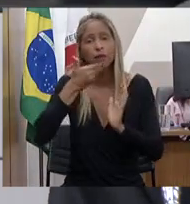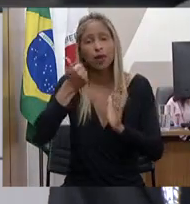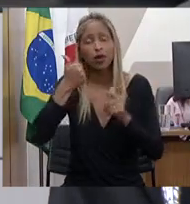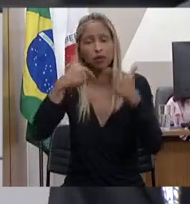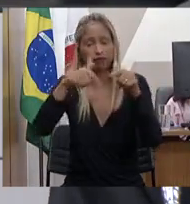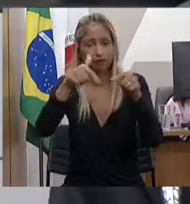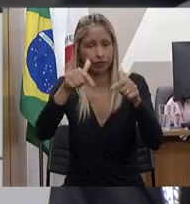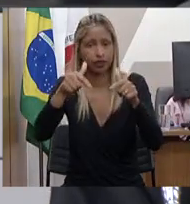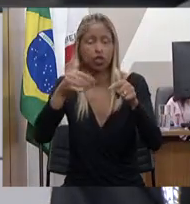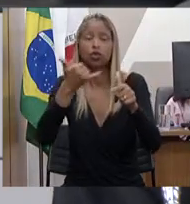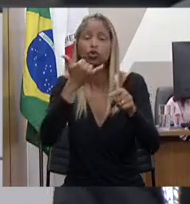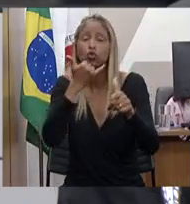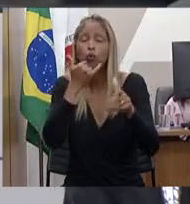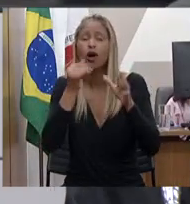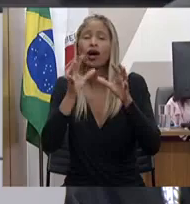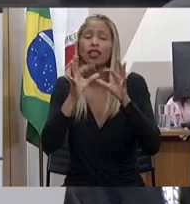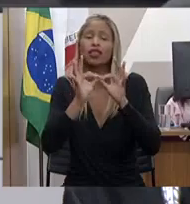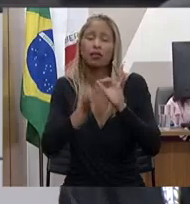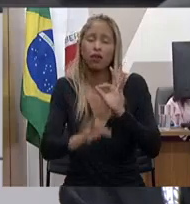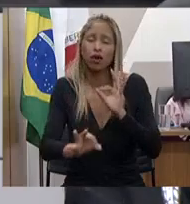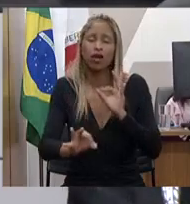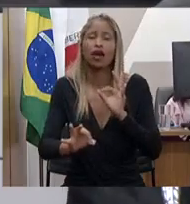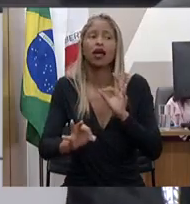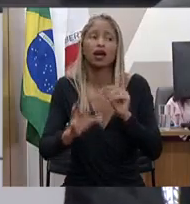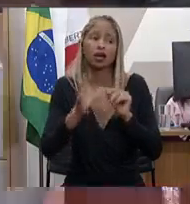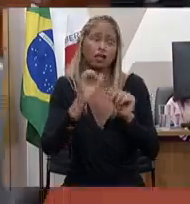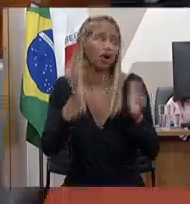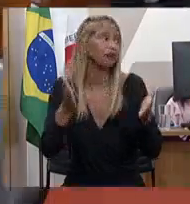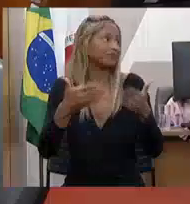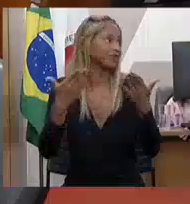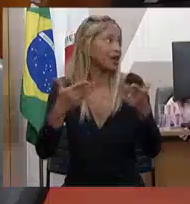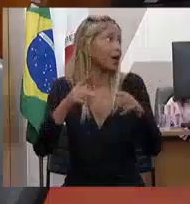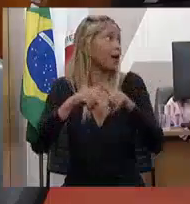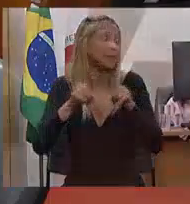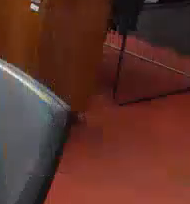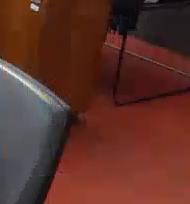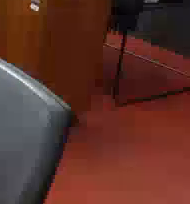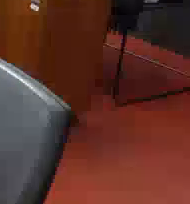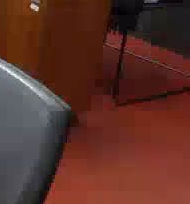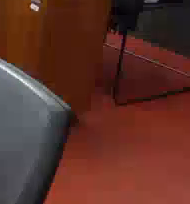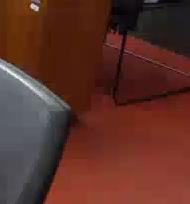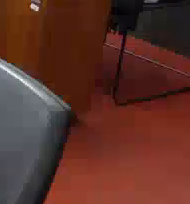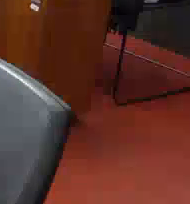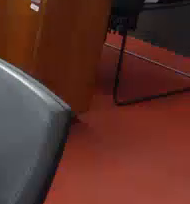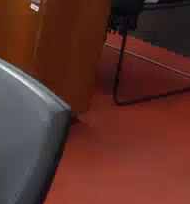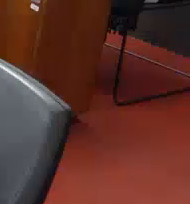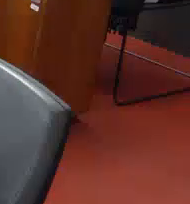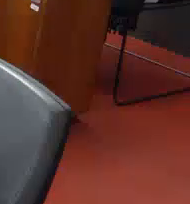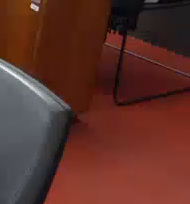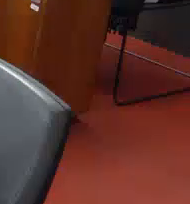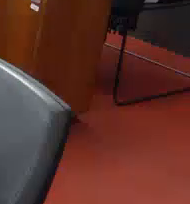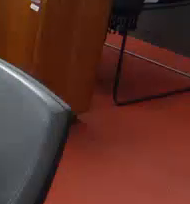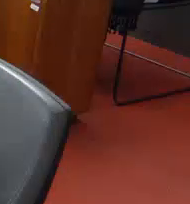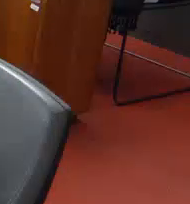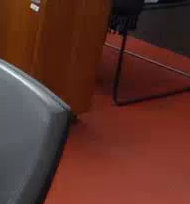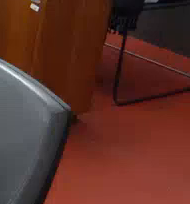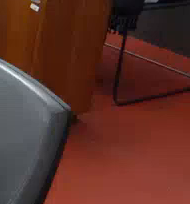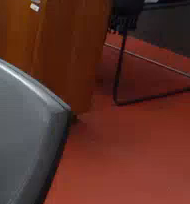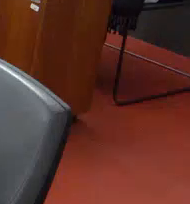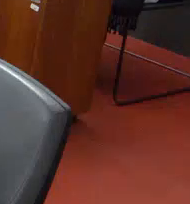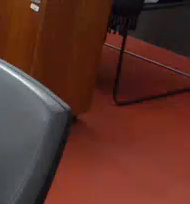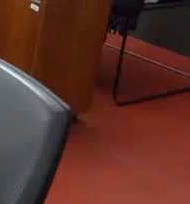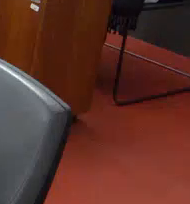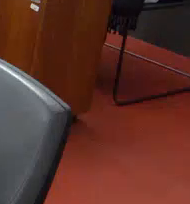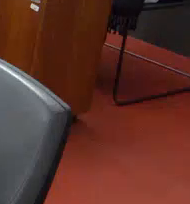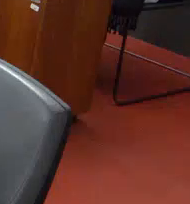trabalhadora desculpa ter entendido um pouco eu sei que era só a saudação mas é que o assunto é um assunto que eu gosto mais da conta eu gosto